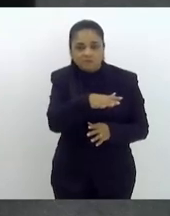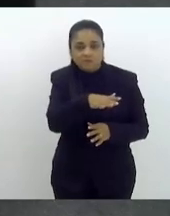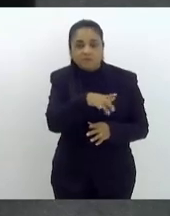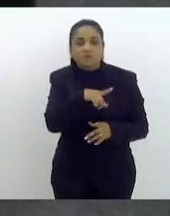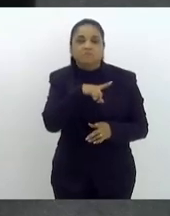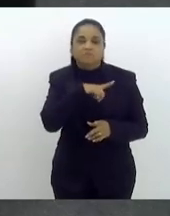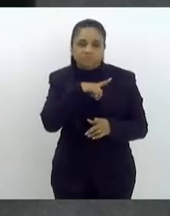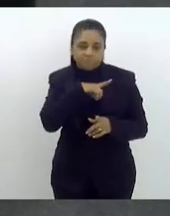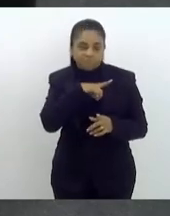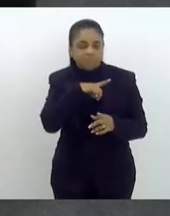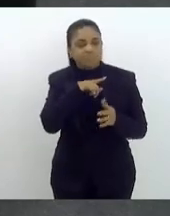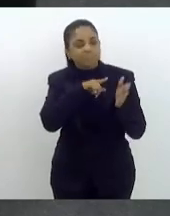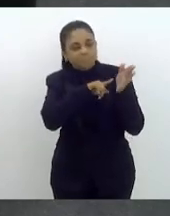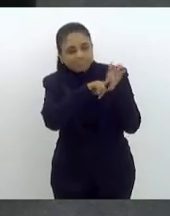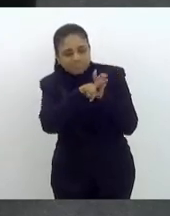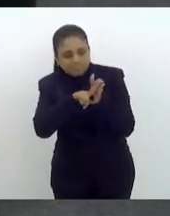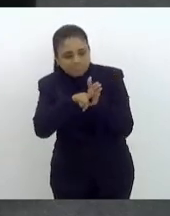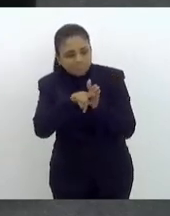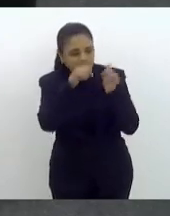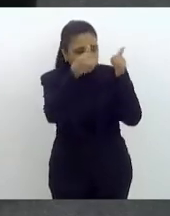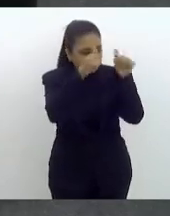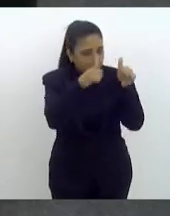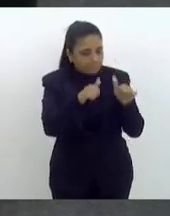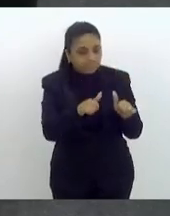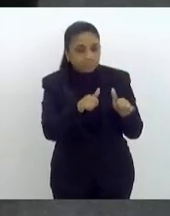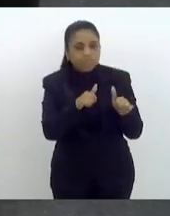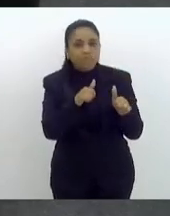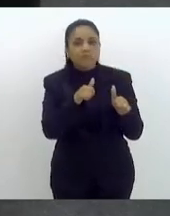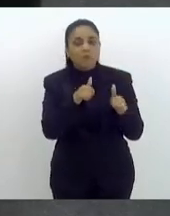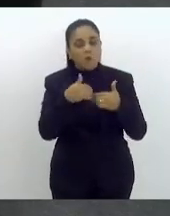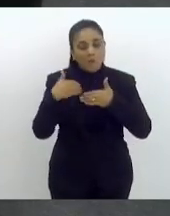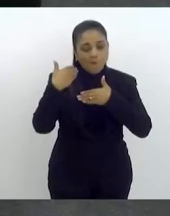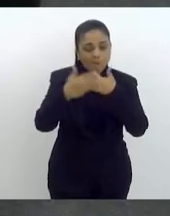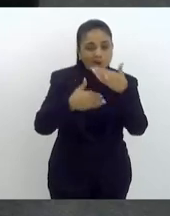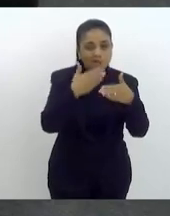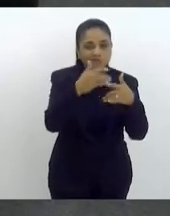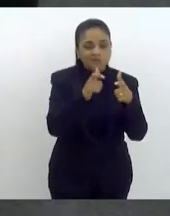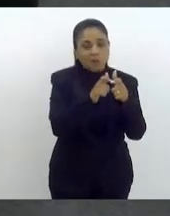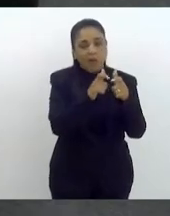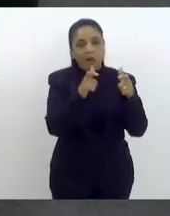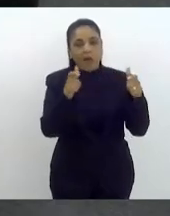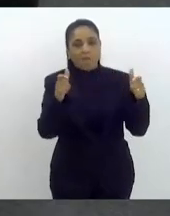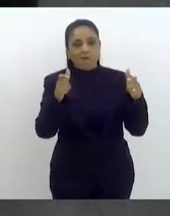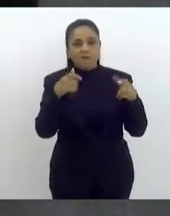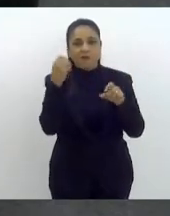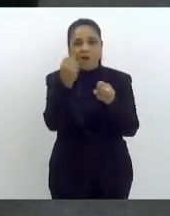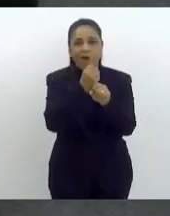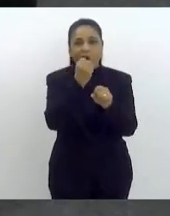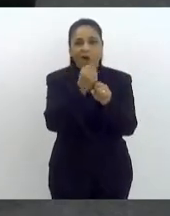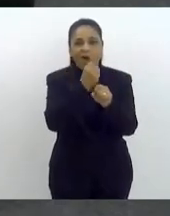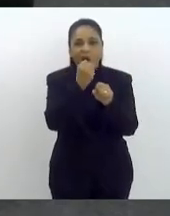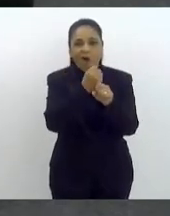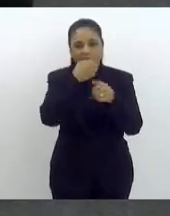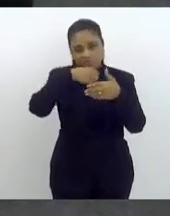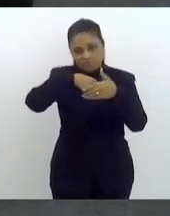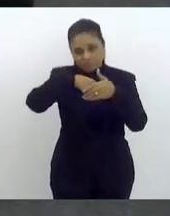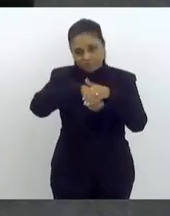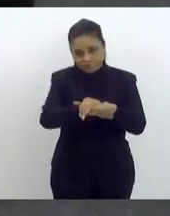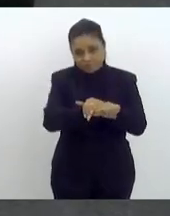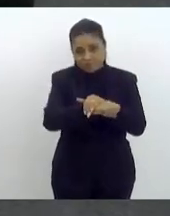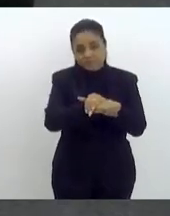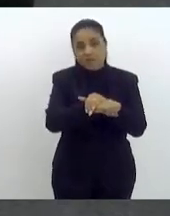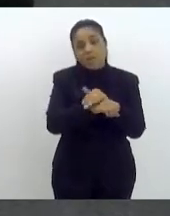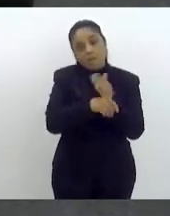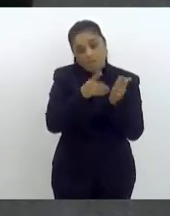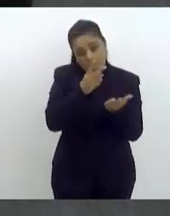pude vistoriar ao processo de ampliação desse dessa mesma maternidade que fica